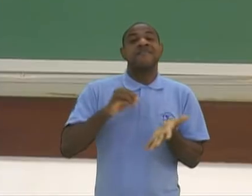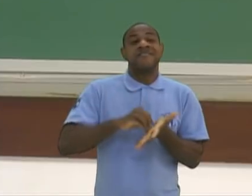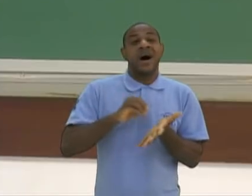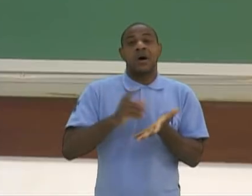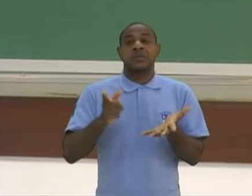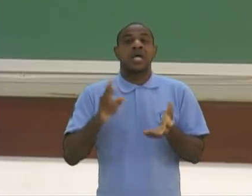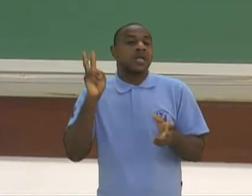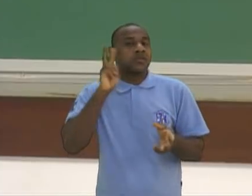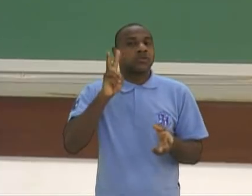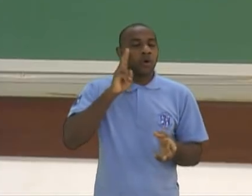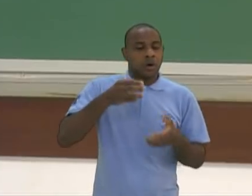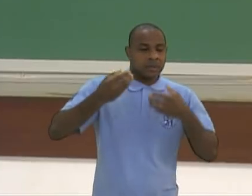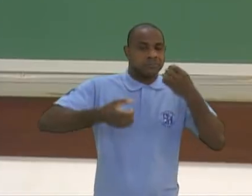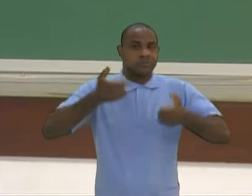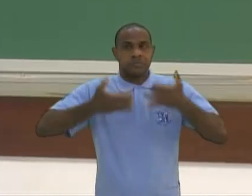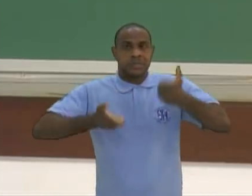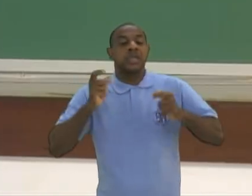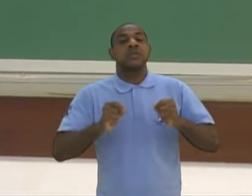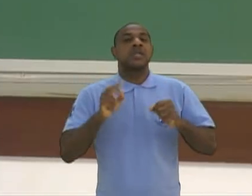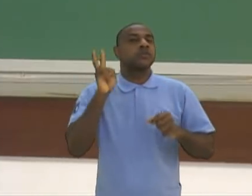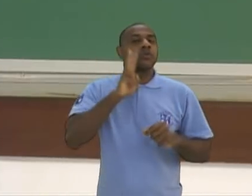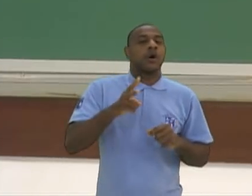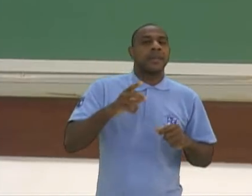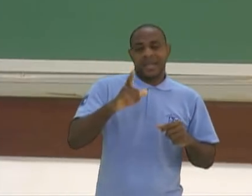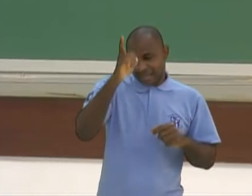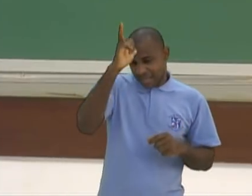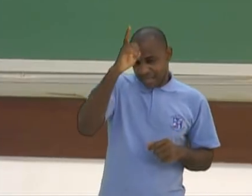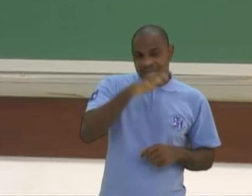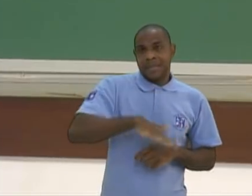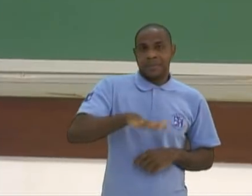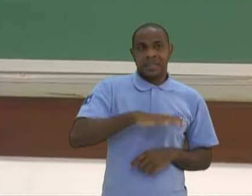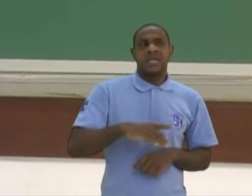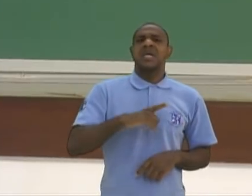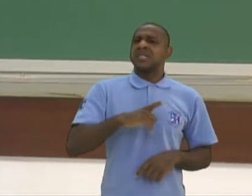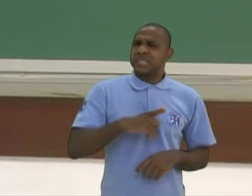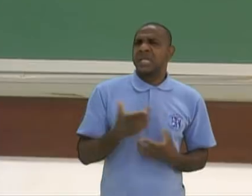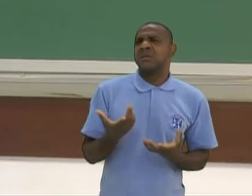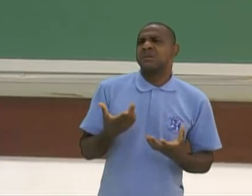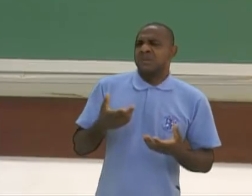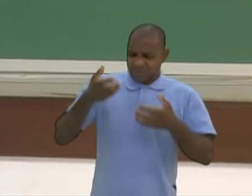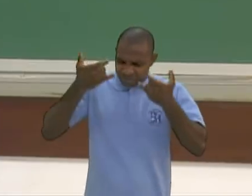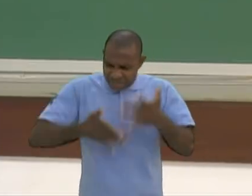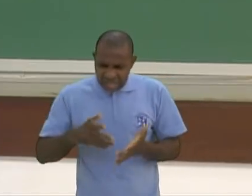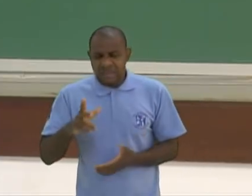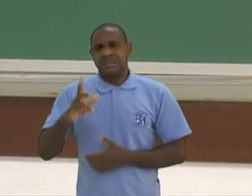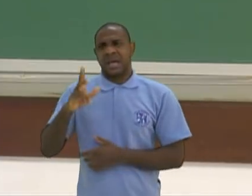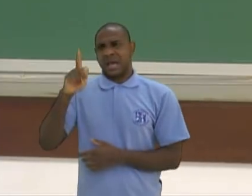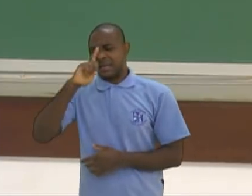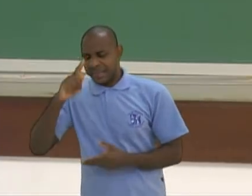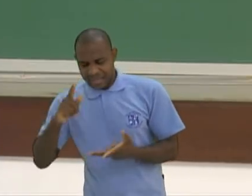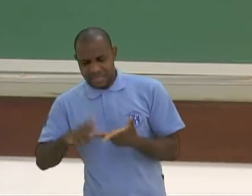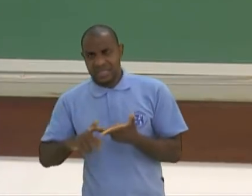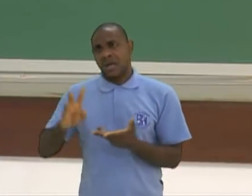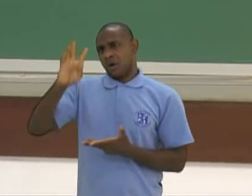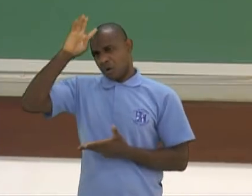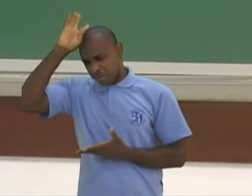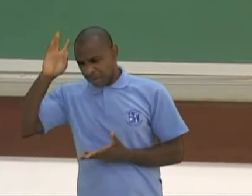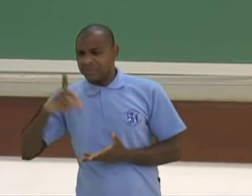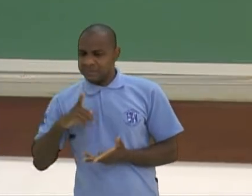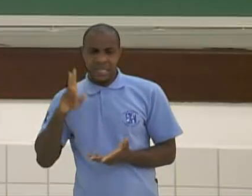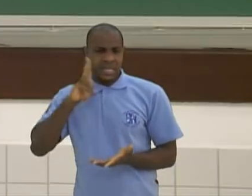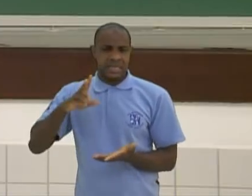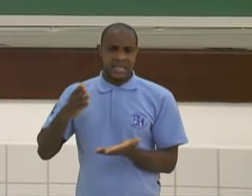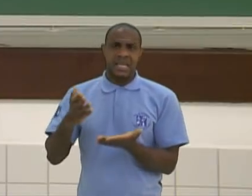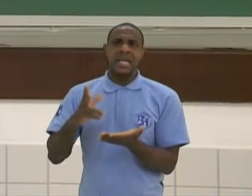que falem sobre a história dos germanos. Nós temos tanto para falar da Grécia, temos tanto para falar dos romanos, aí quando chega nos germanos, cadê eles?